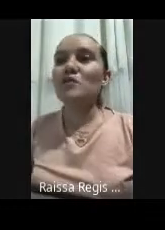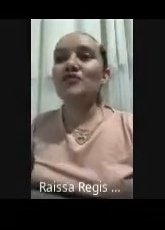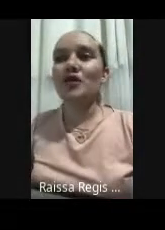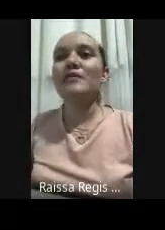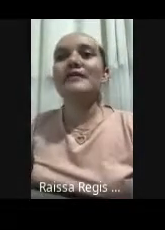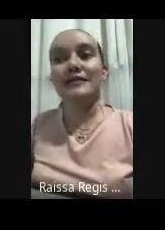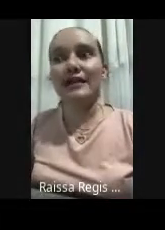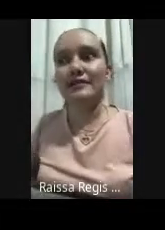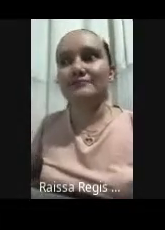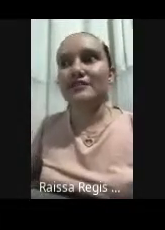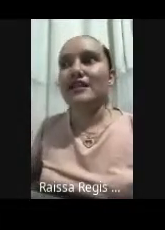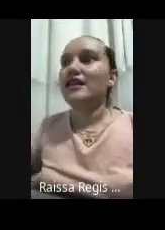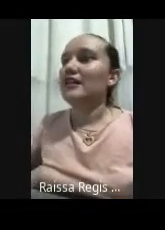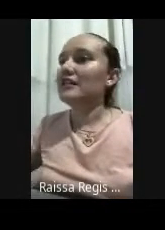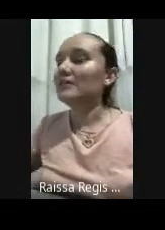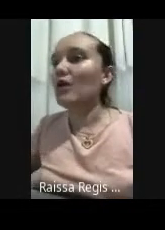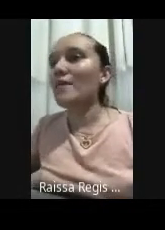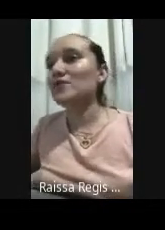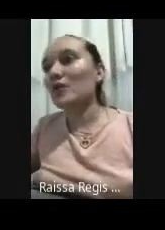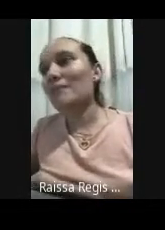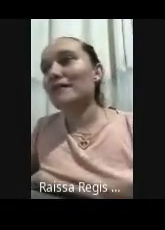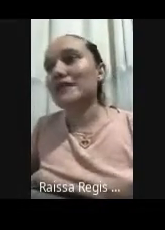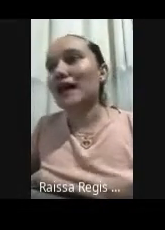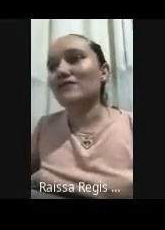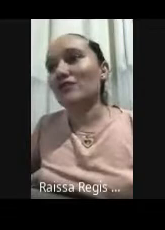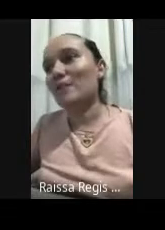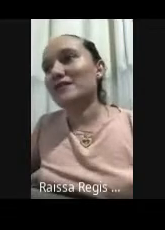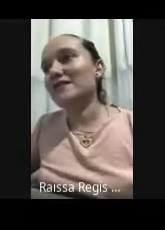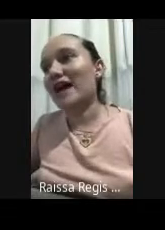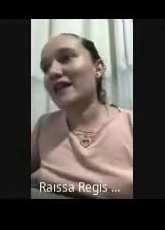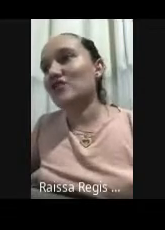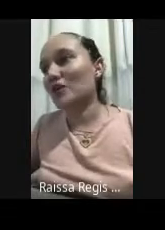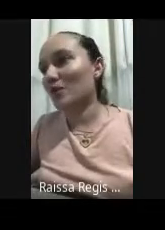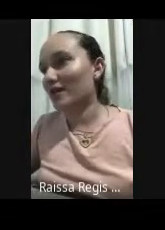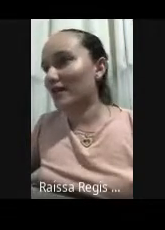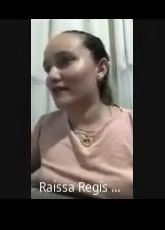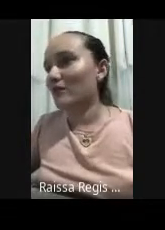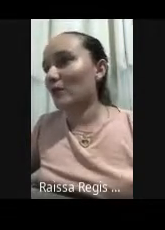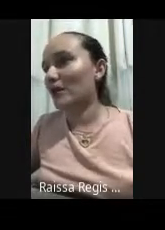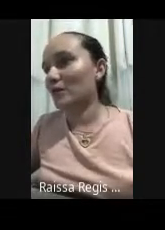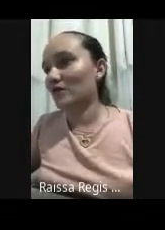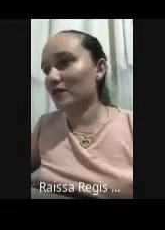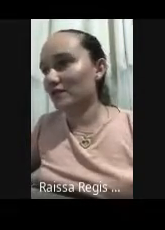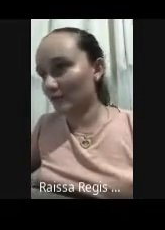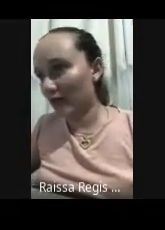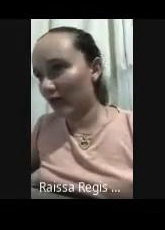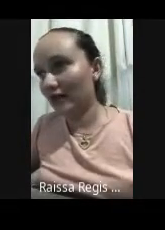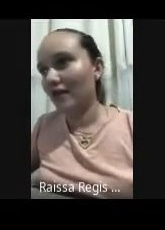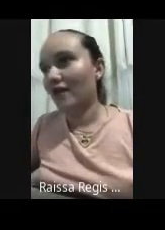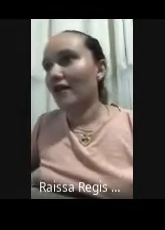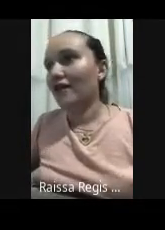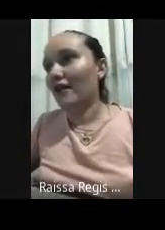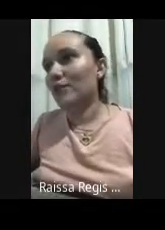de uma forma escrita. E ele também começou a pensar, a desenvolver, a pesquisar, e ele chegou aqui, coloquei aqui para vocês